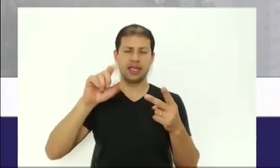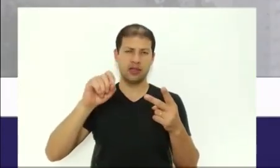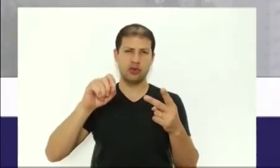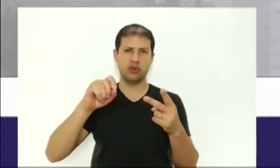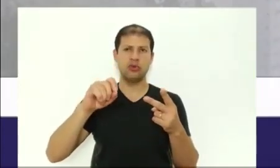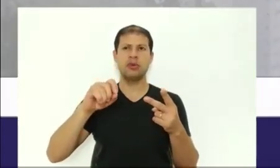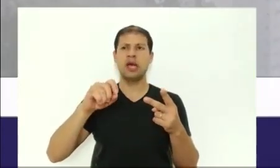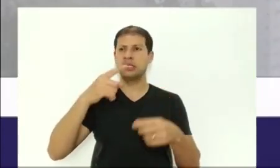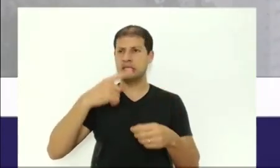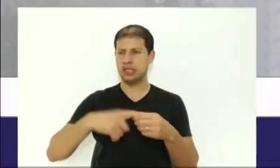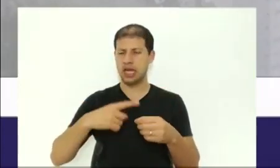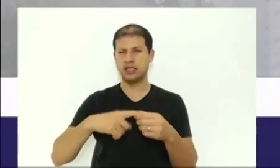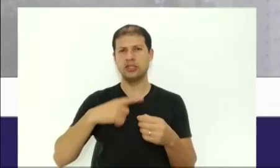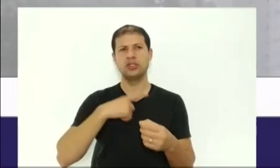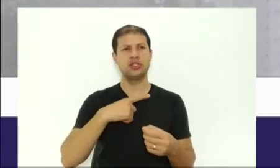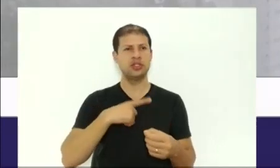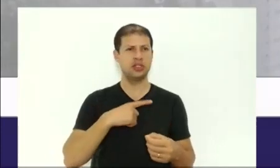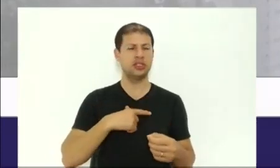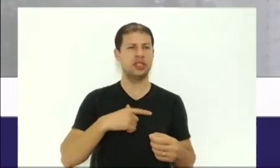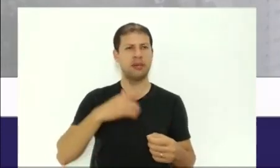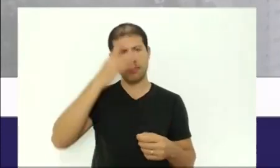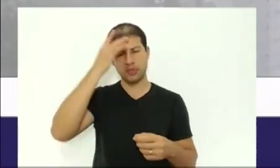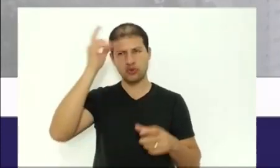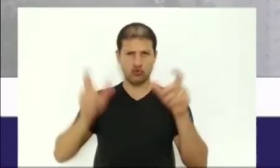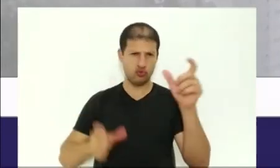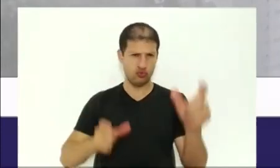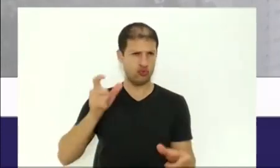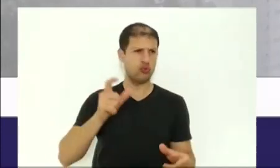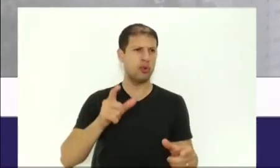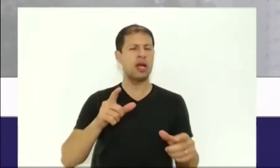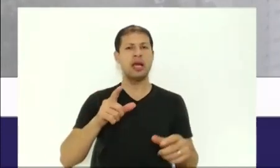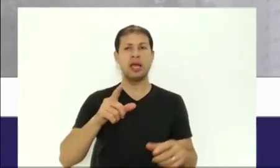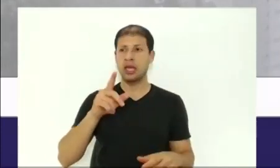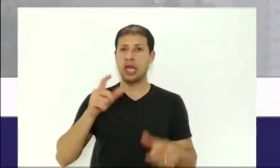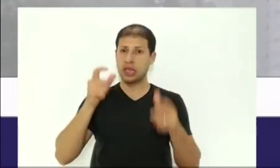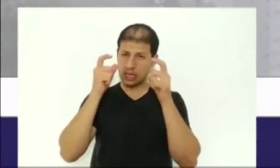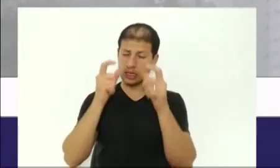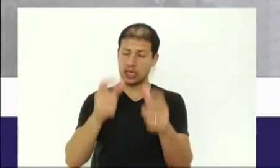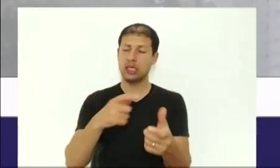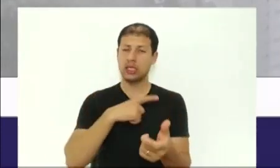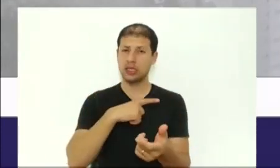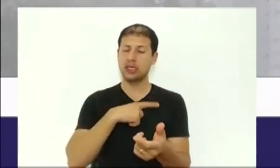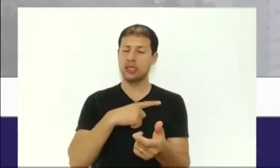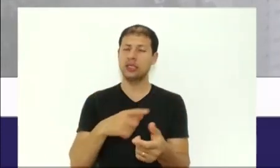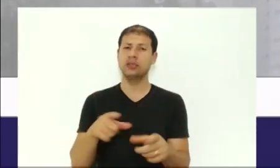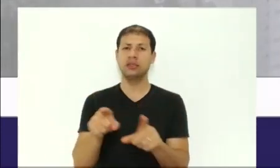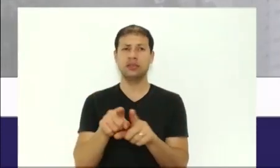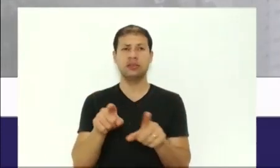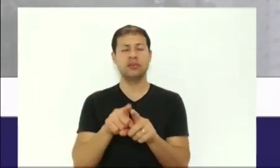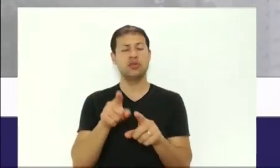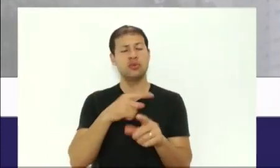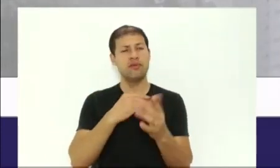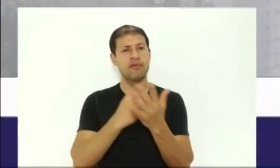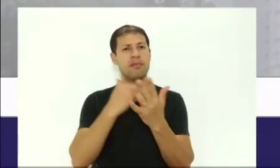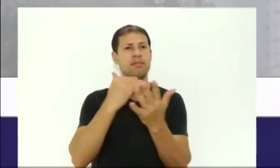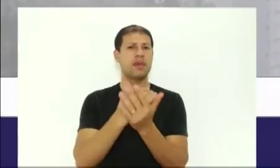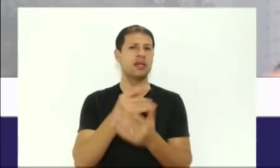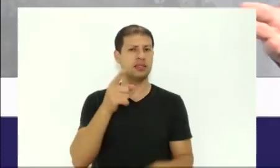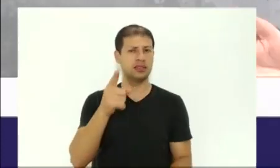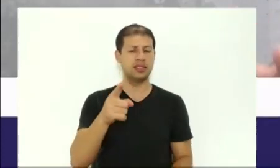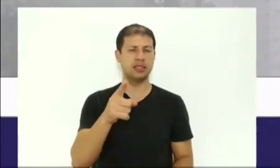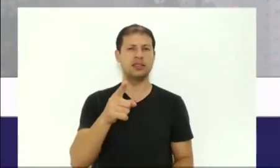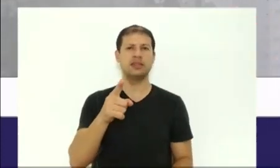tem agentes públicos que realmente se interessam, e a gente acrescenta a esses agentes